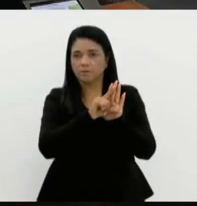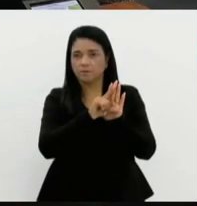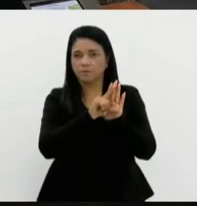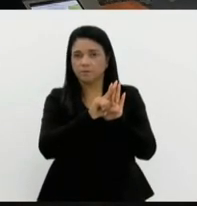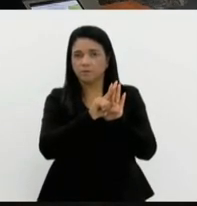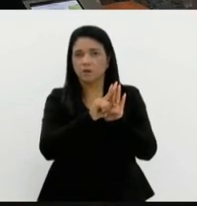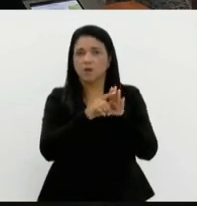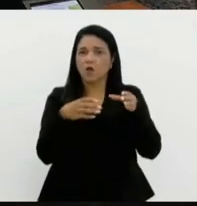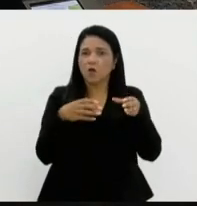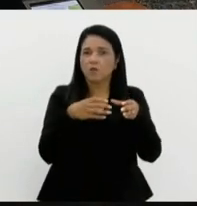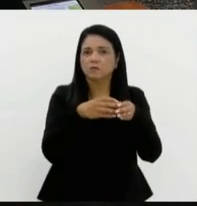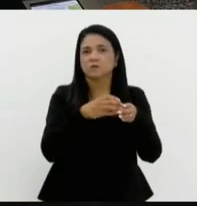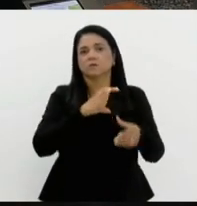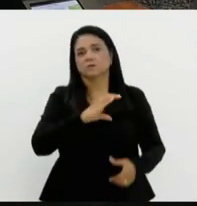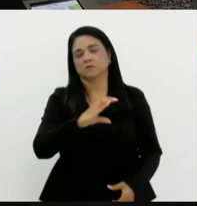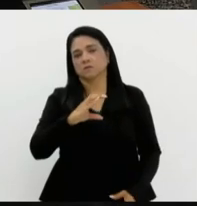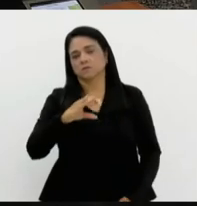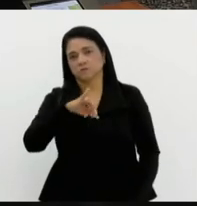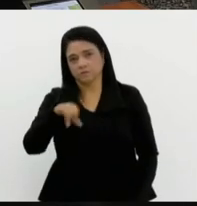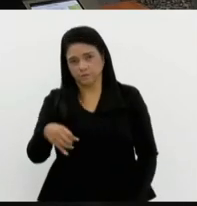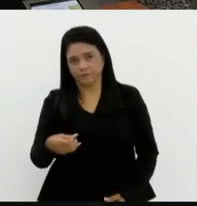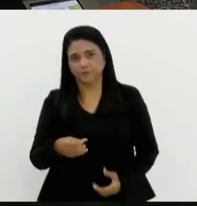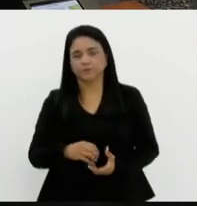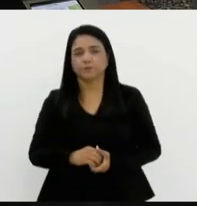à Comissão de Constituição e Justiça.